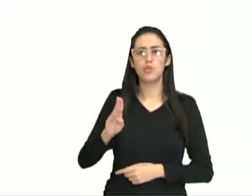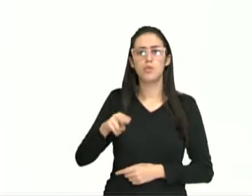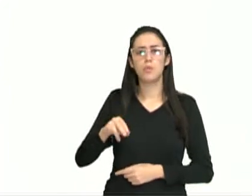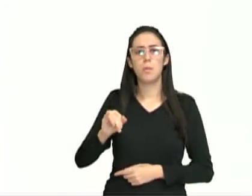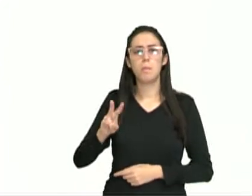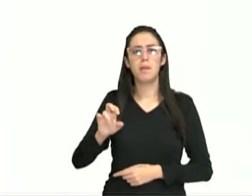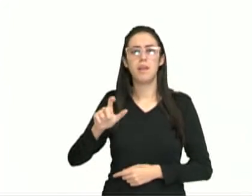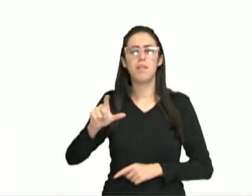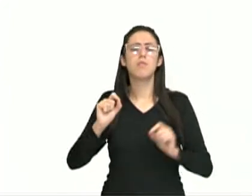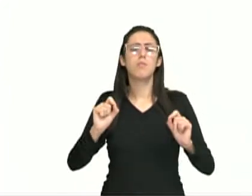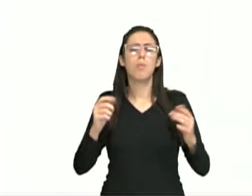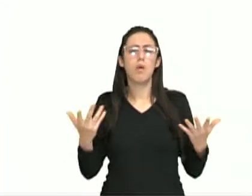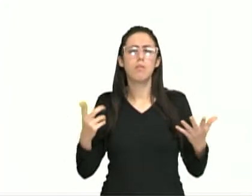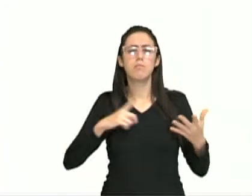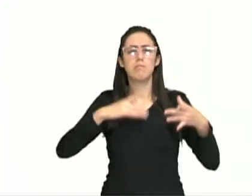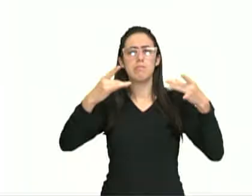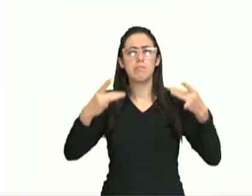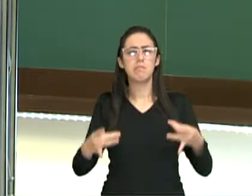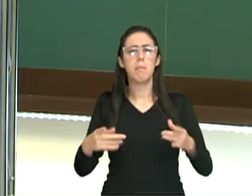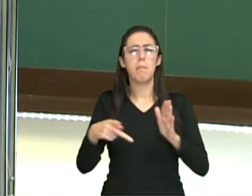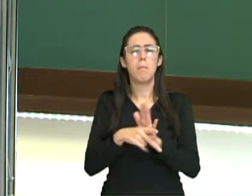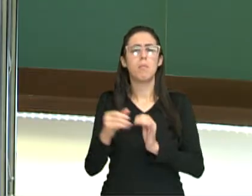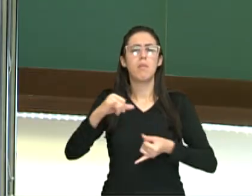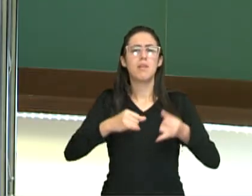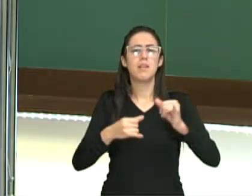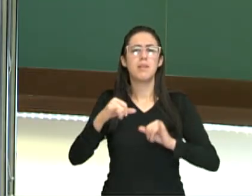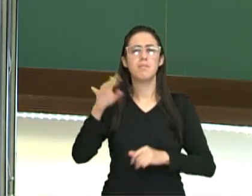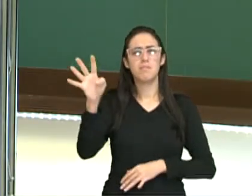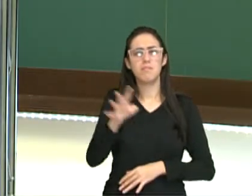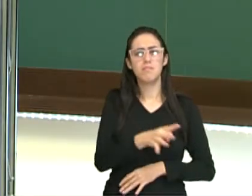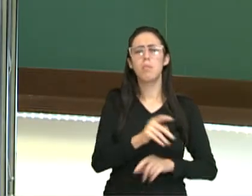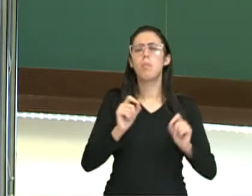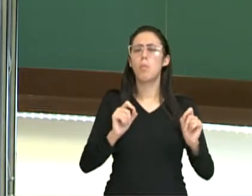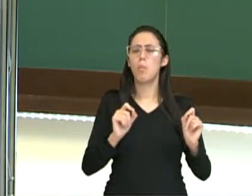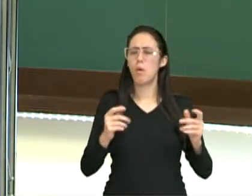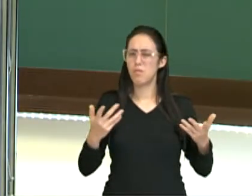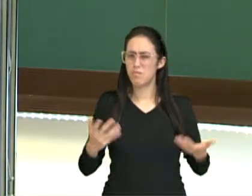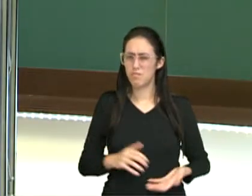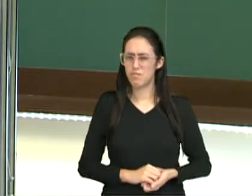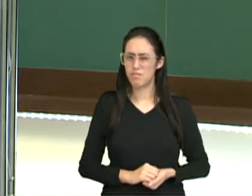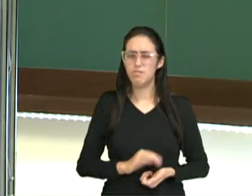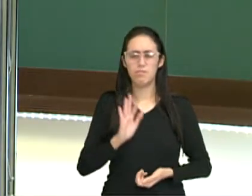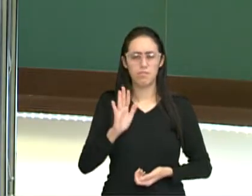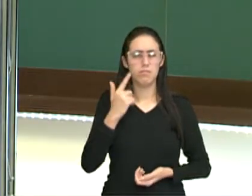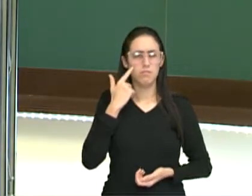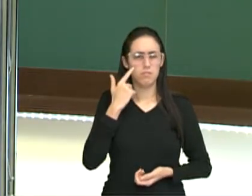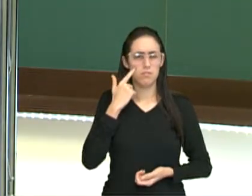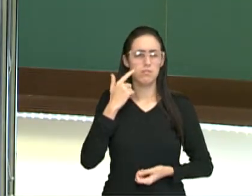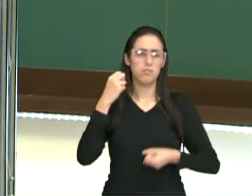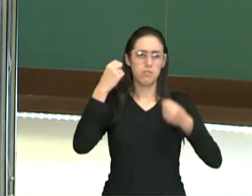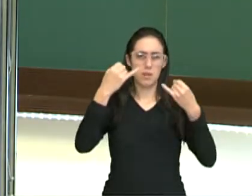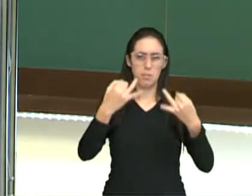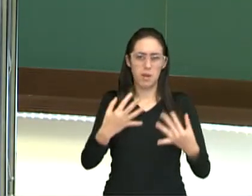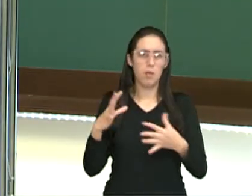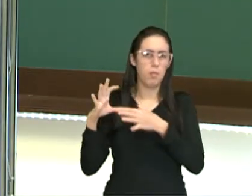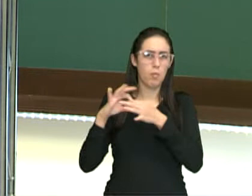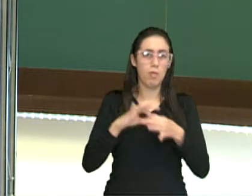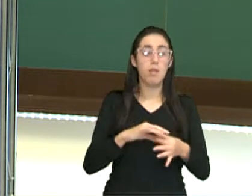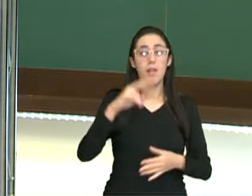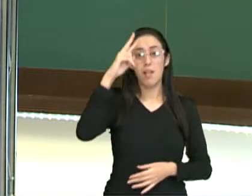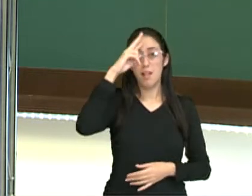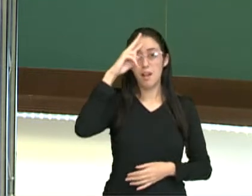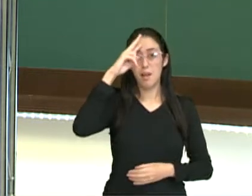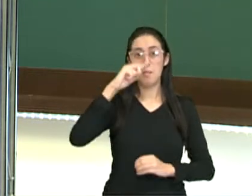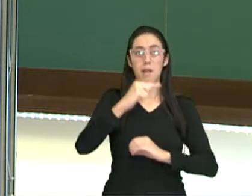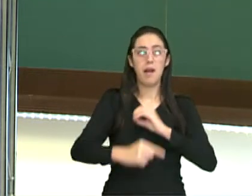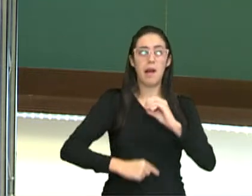químicos fundamentam o diagrama de Linus-Pauling? Então, para a gente se situar aqui na história, vamos relembrar um pouquinho sobre o átomo